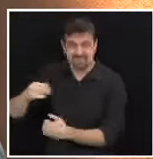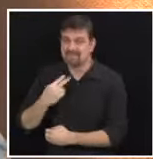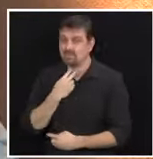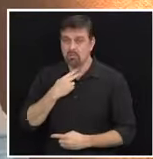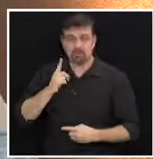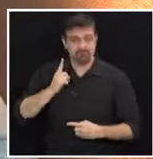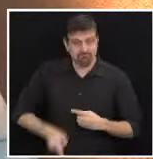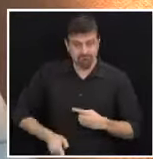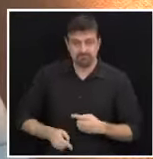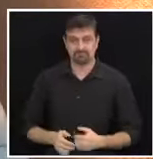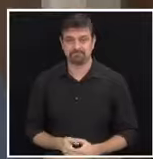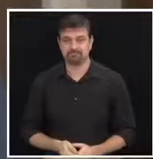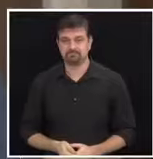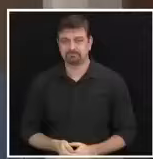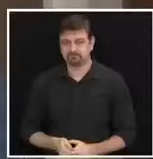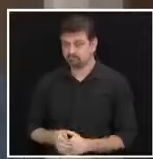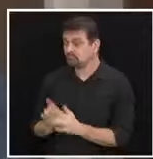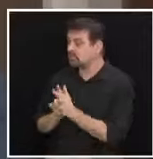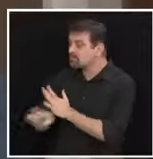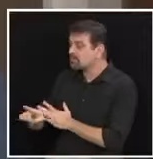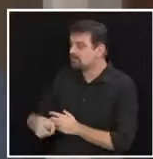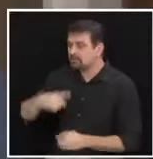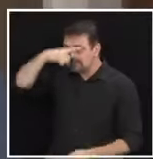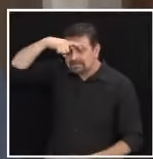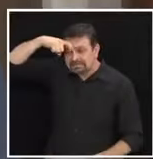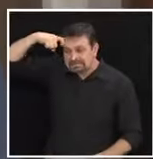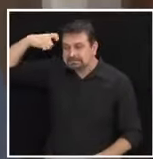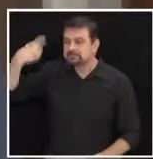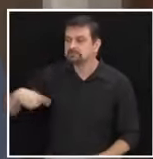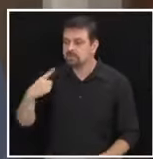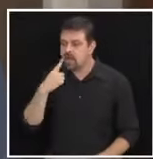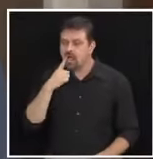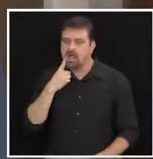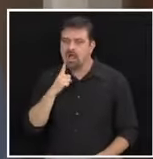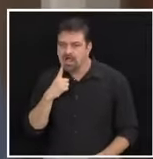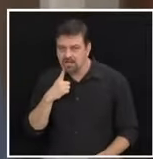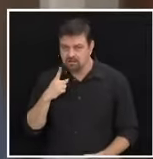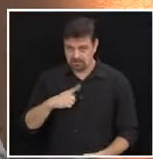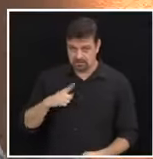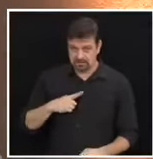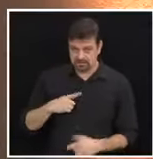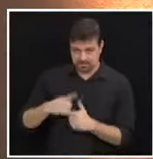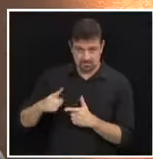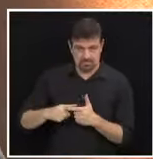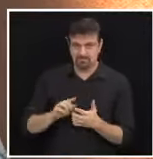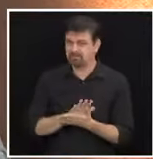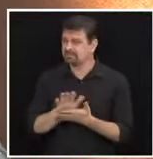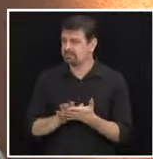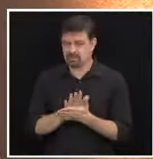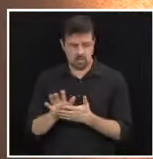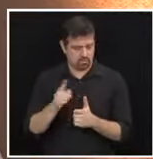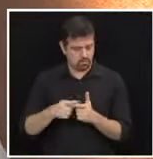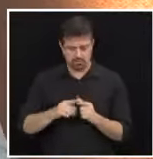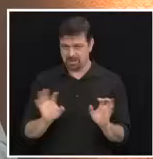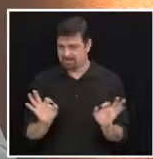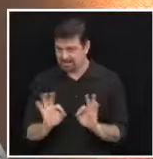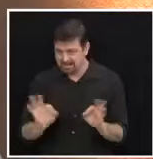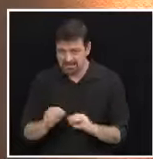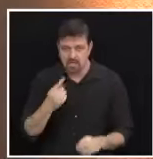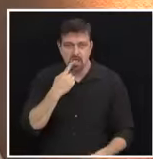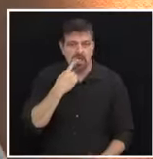uma pergunta. E o contato com suor, saliva, sem problema? Não há problema nenhum em contato com